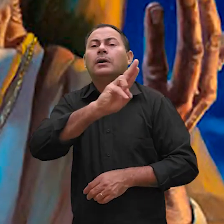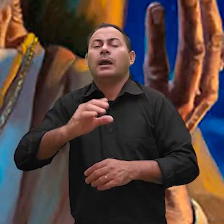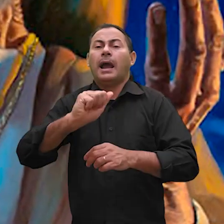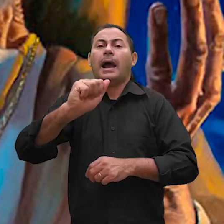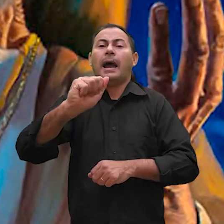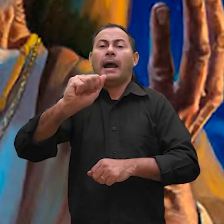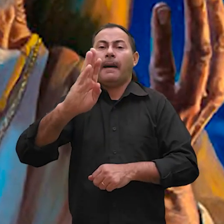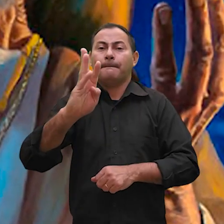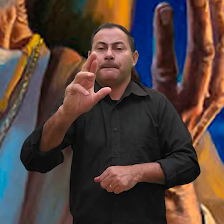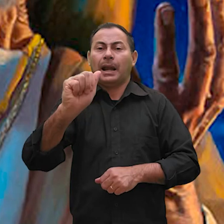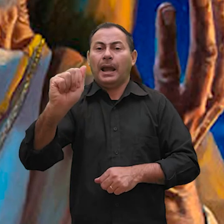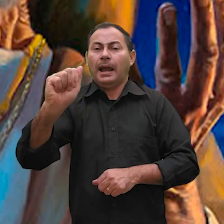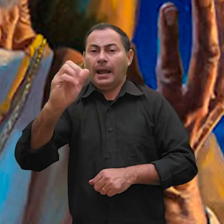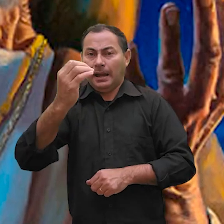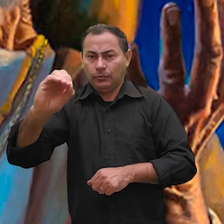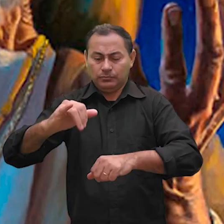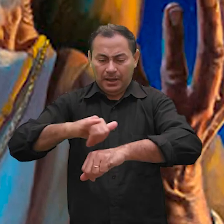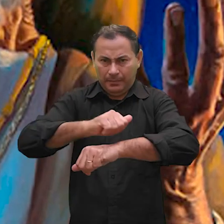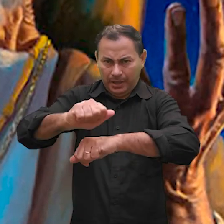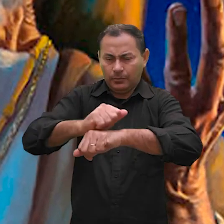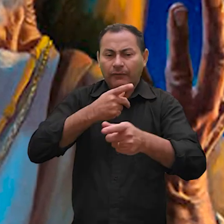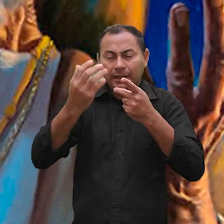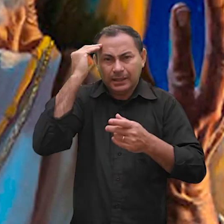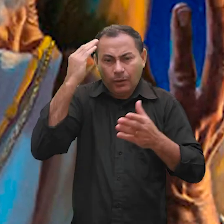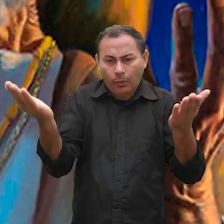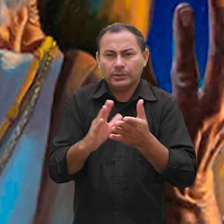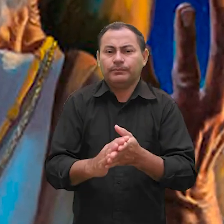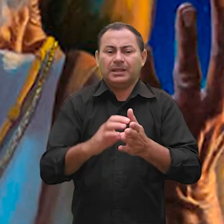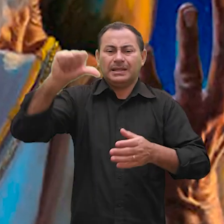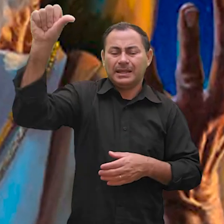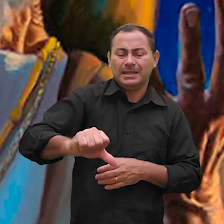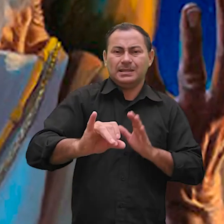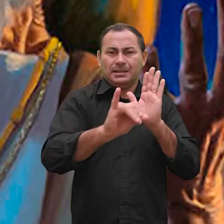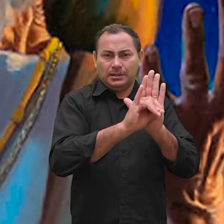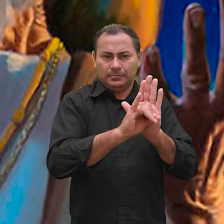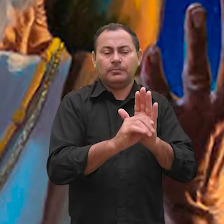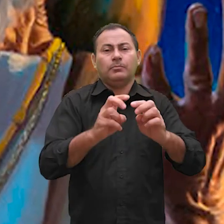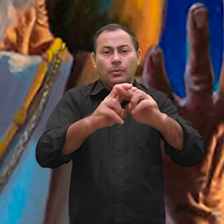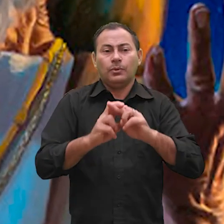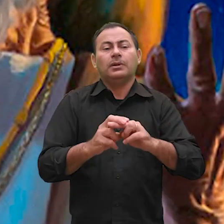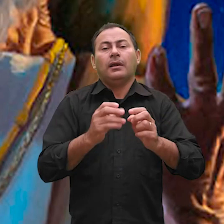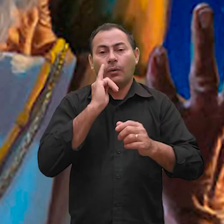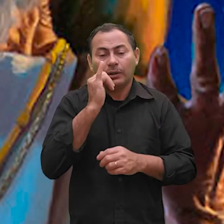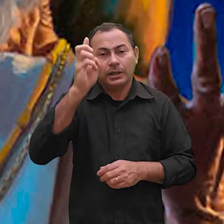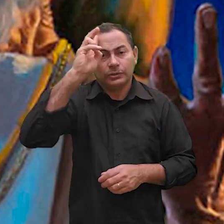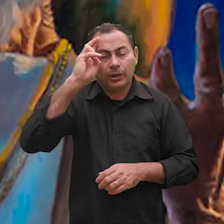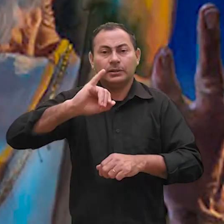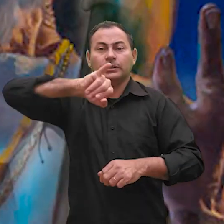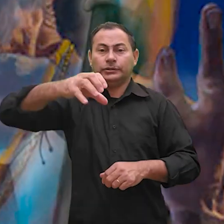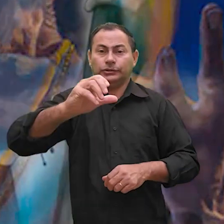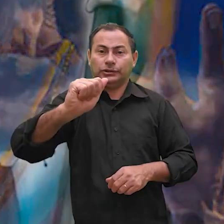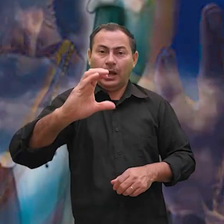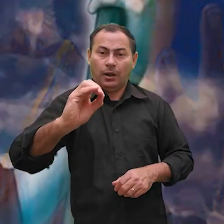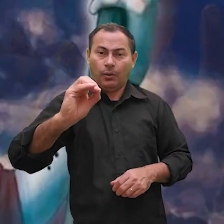homem chamado Abraão. Deus queria que entendêssemos o que chamamos hoje de crise de identidade. Por isso Ele nos contou a